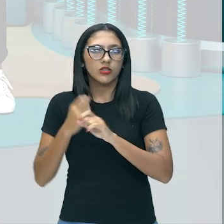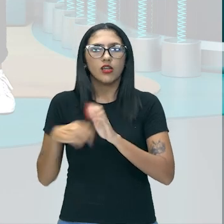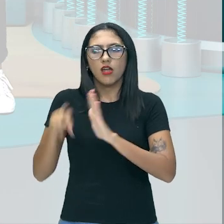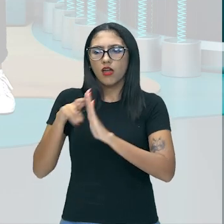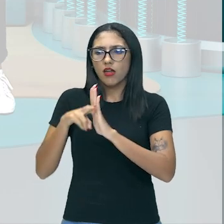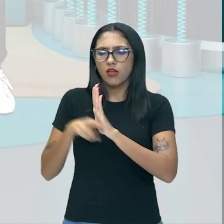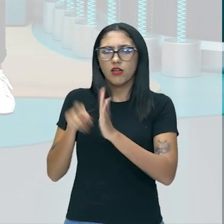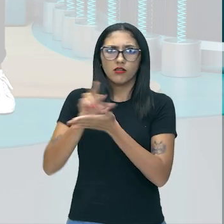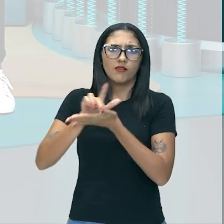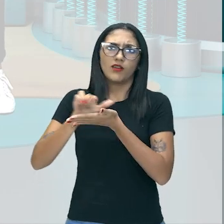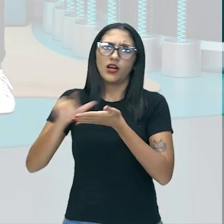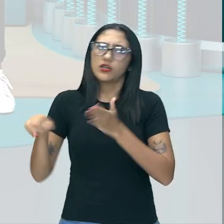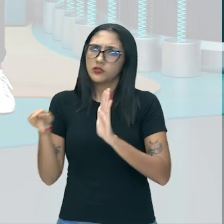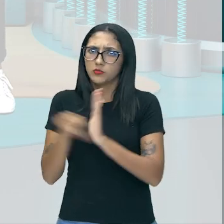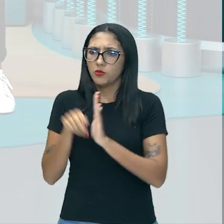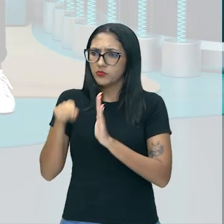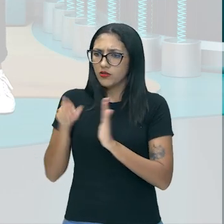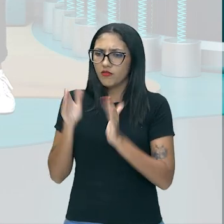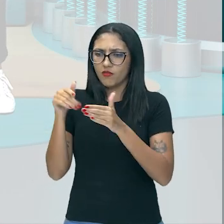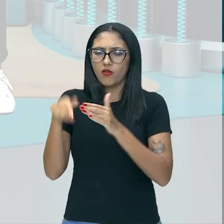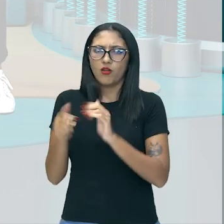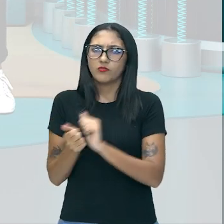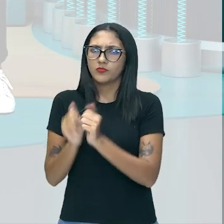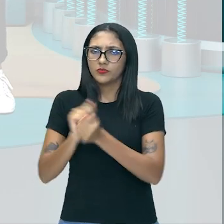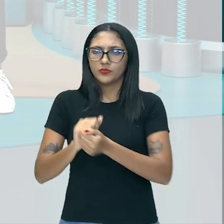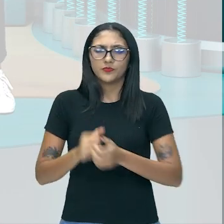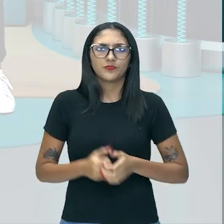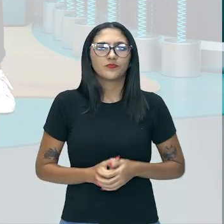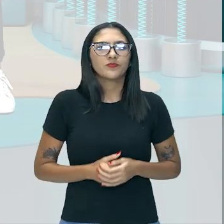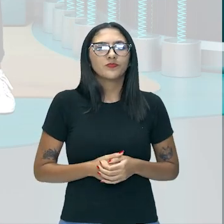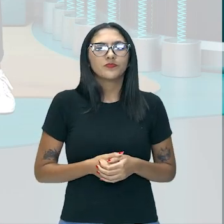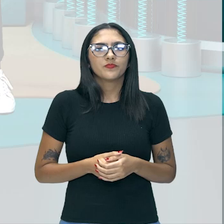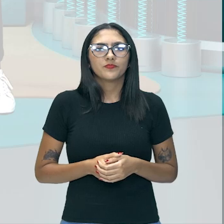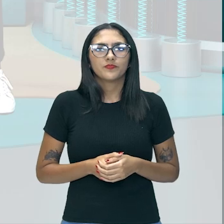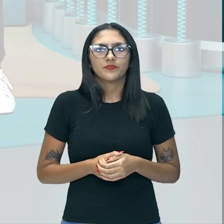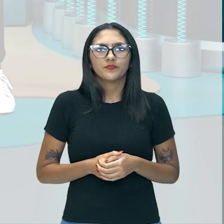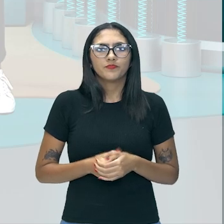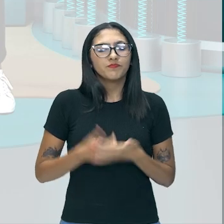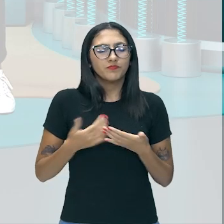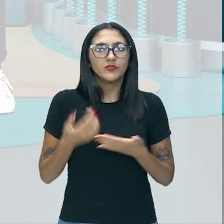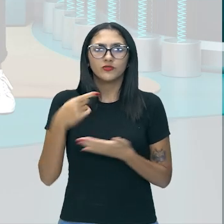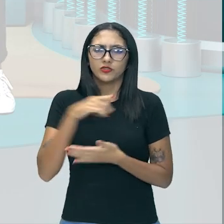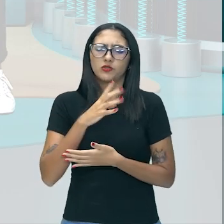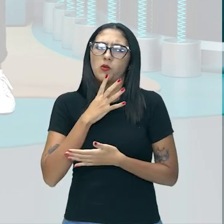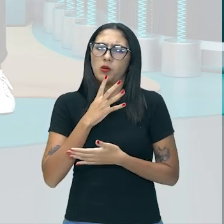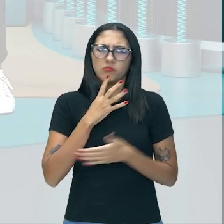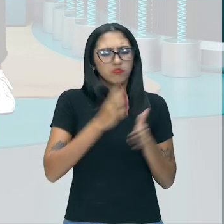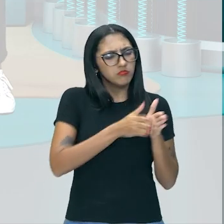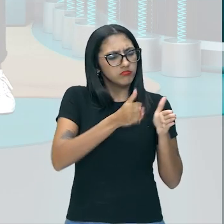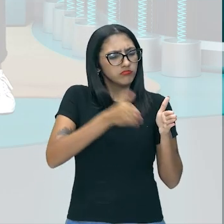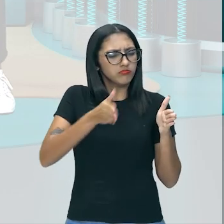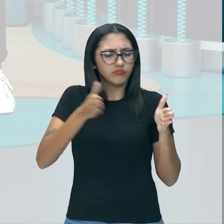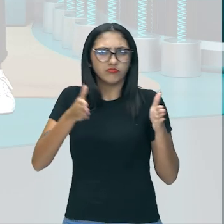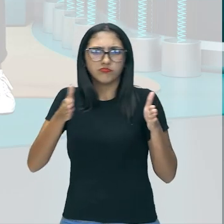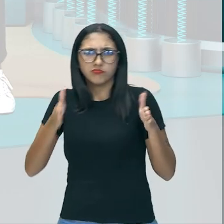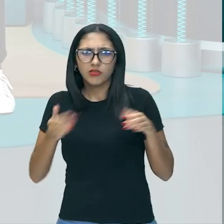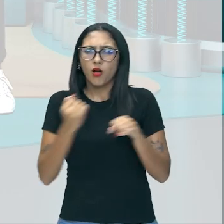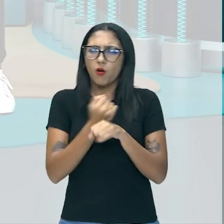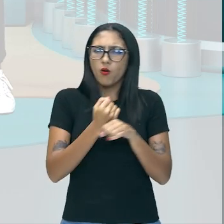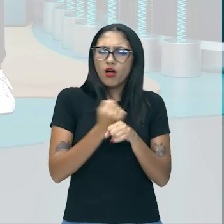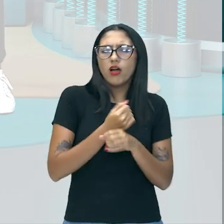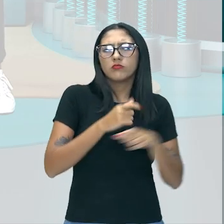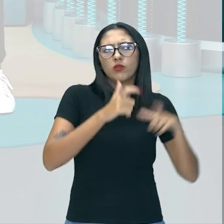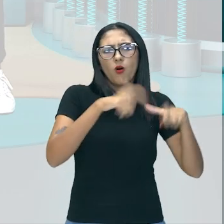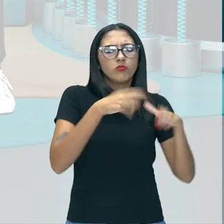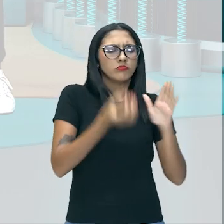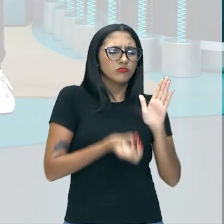dias atuais. Muito bem, então nós conhecemos aqui um pouco, né, sobre essa linha do tempo, né, os episódios, né,